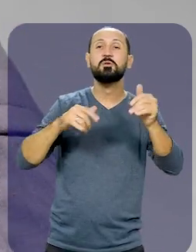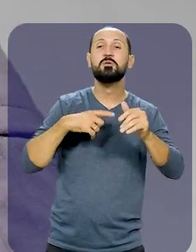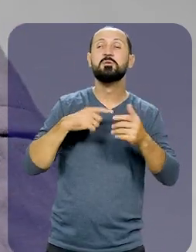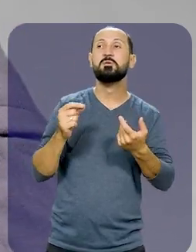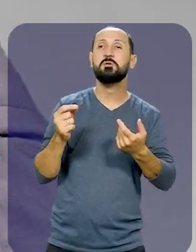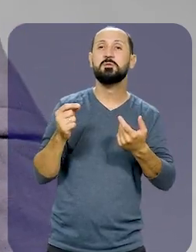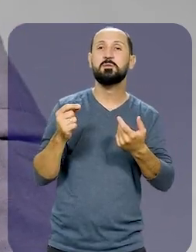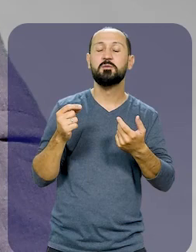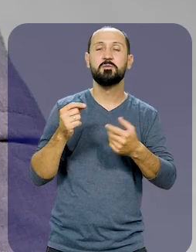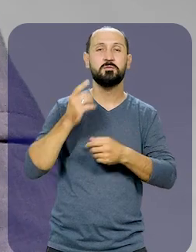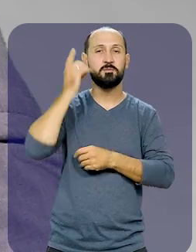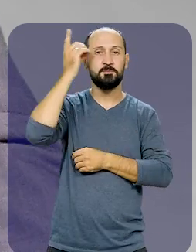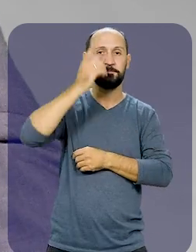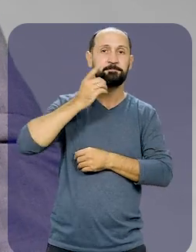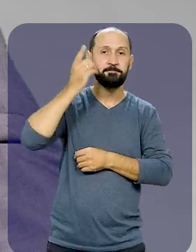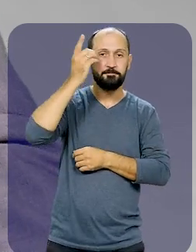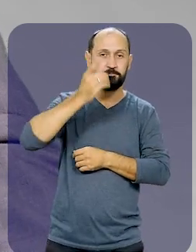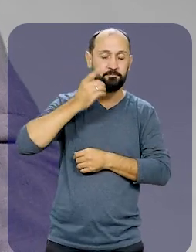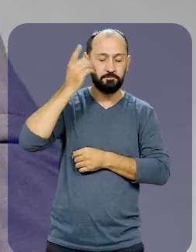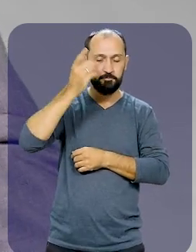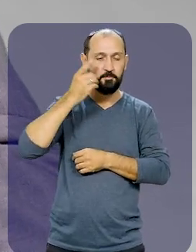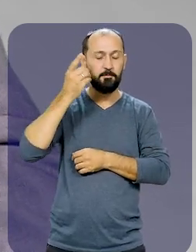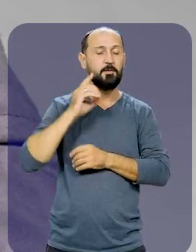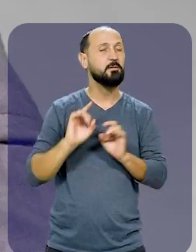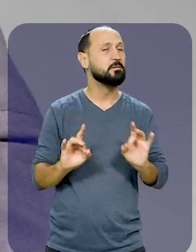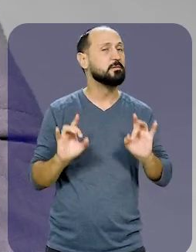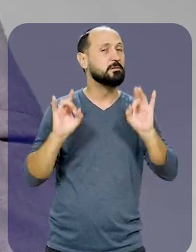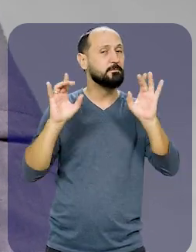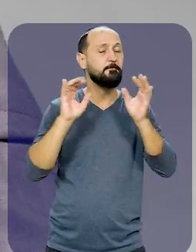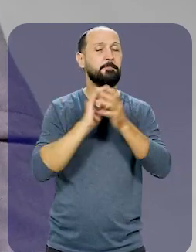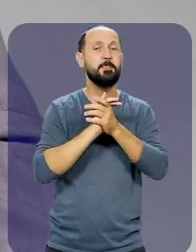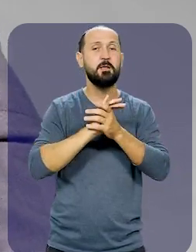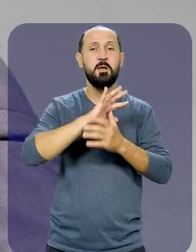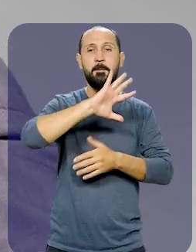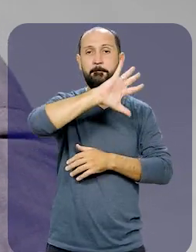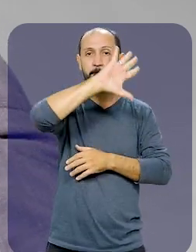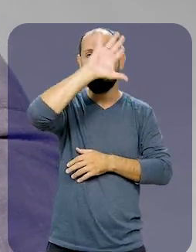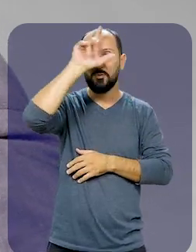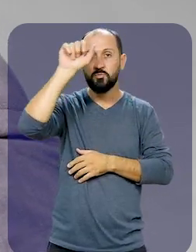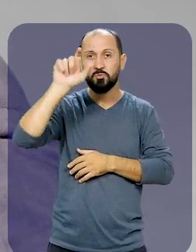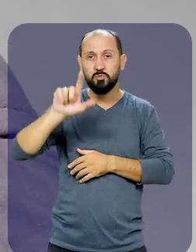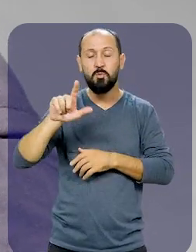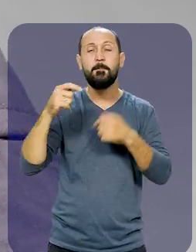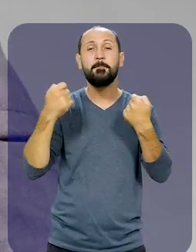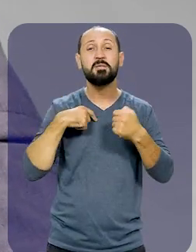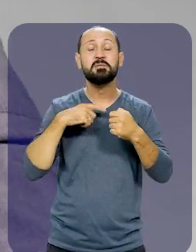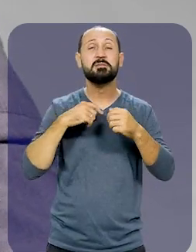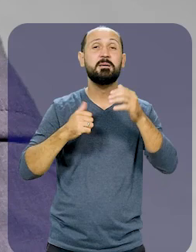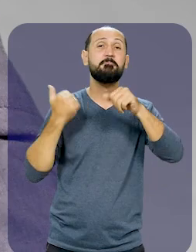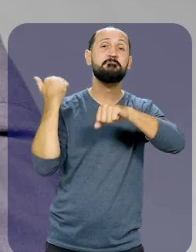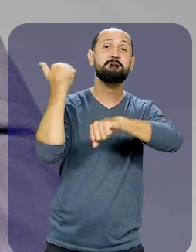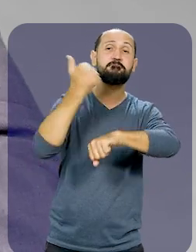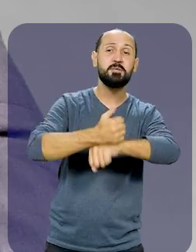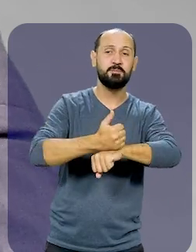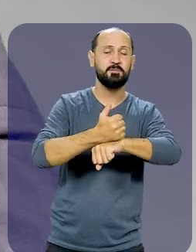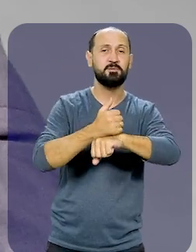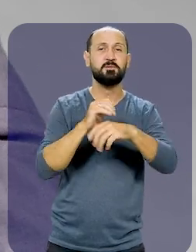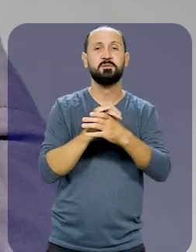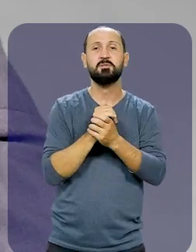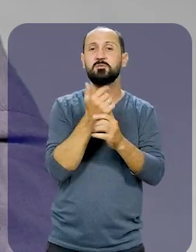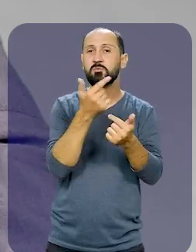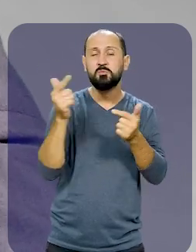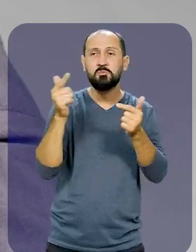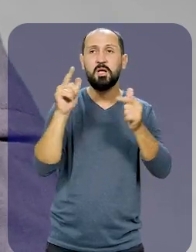os nossos deputados, são todos extraordinários. Mato Grosso do Sul precisa sair à frente. Não tem